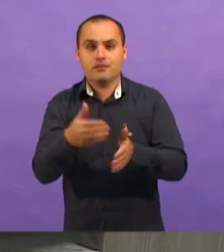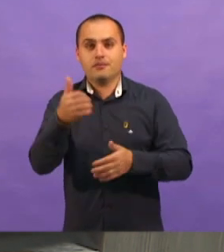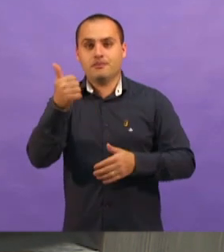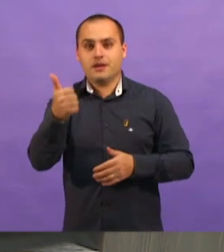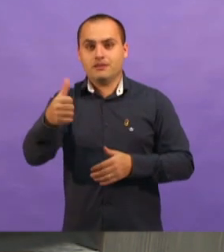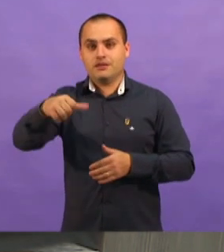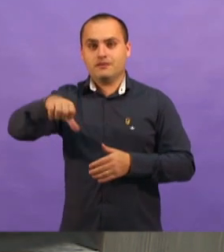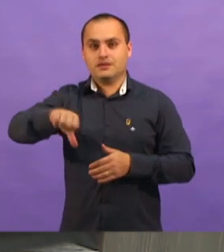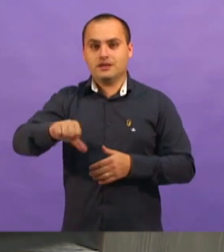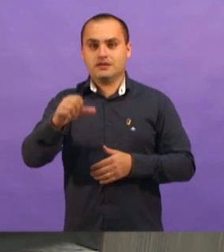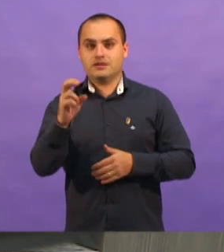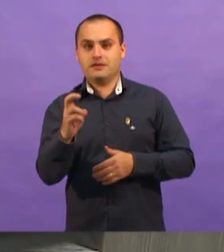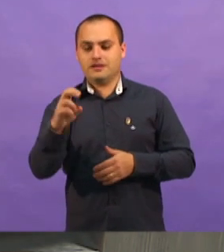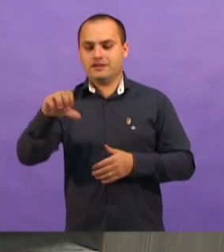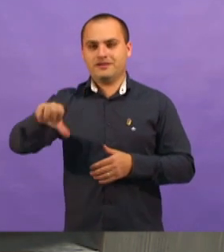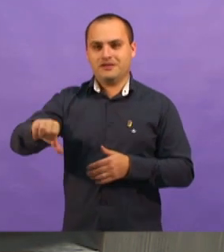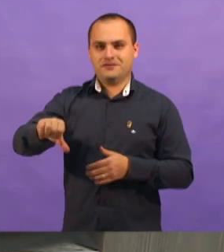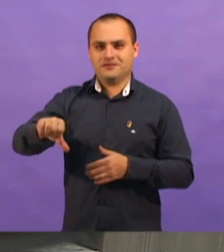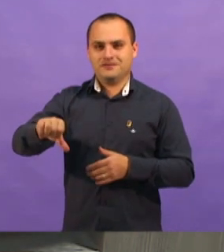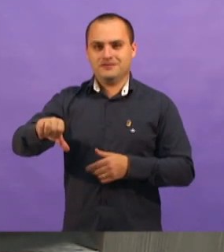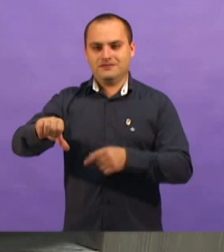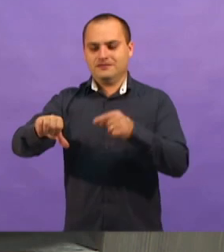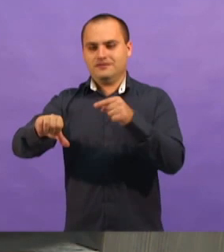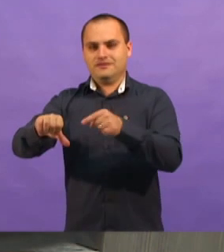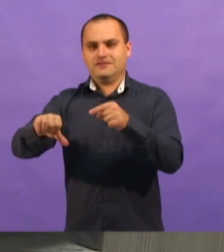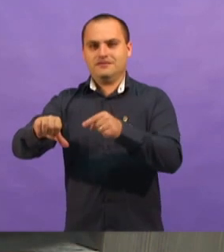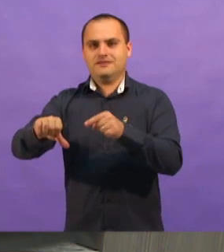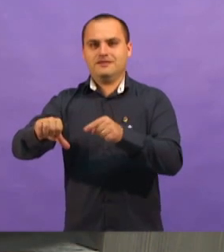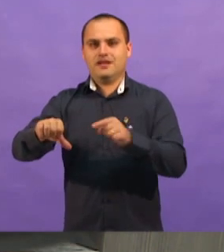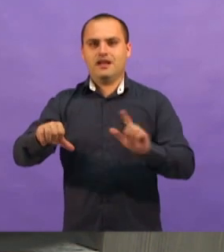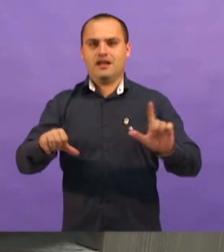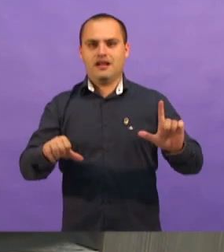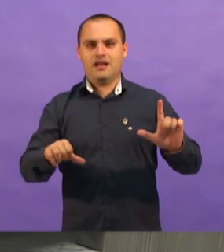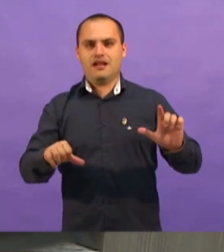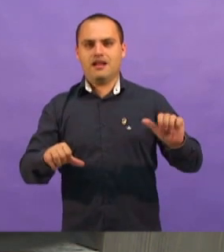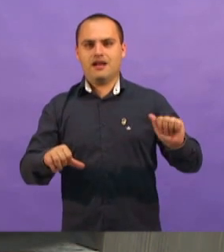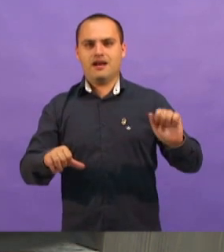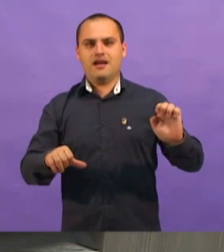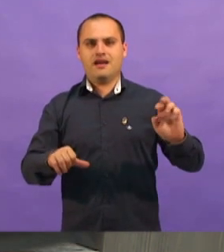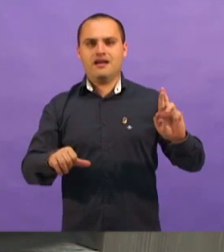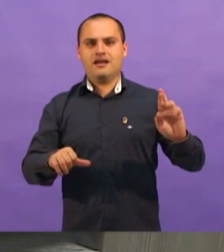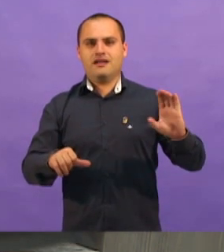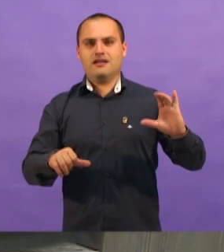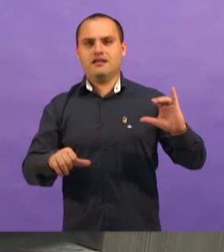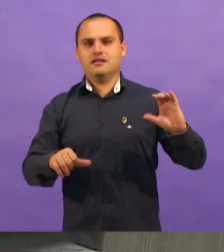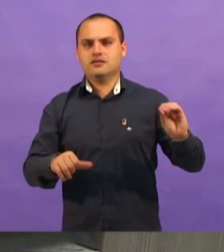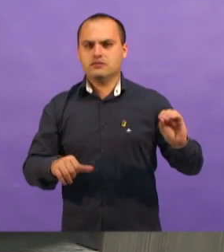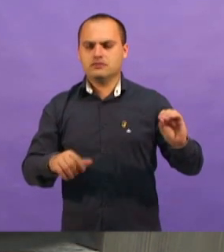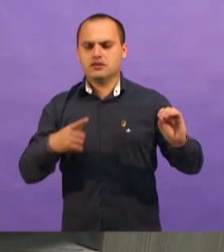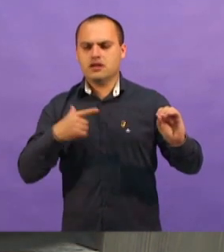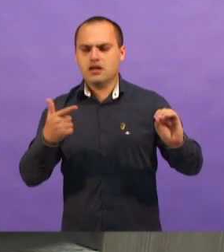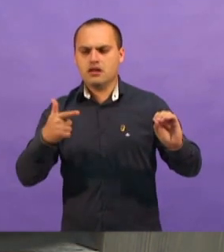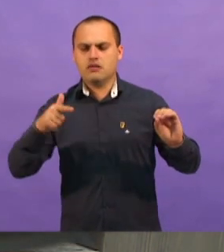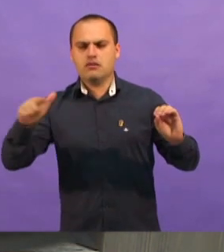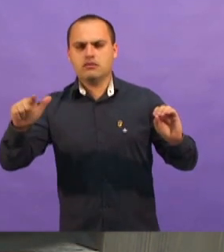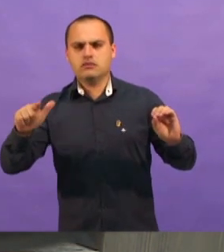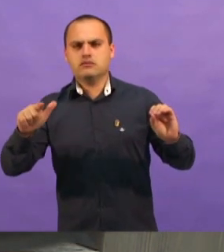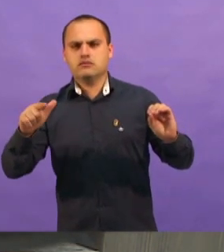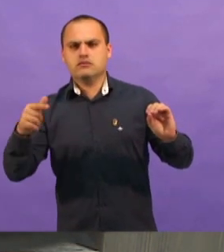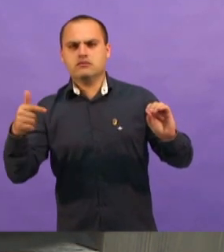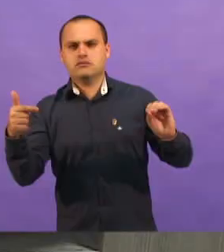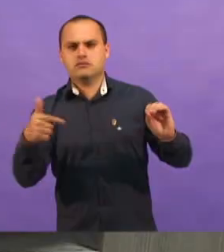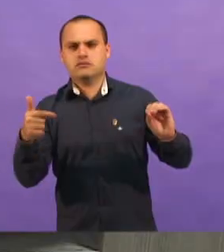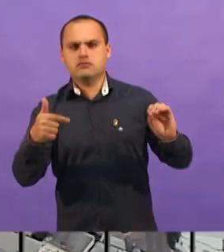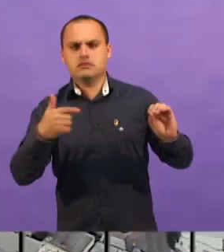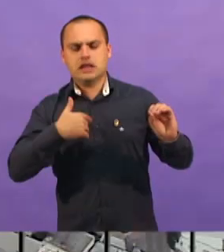1959 e 60, né? O Laércio Cunha e Silva e o Jaime Linhares, não, já